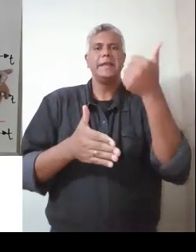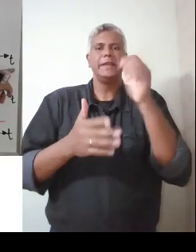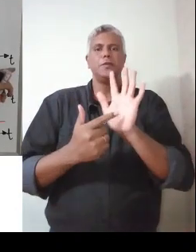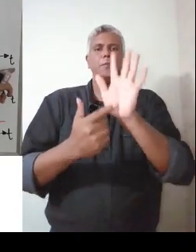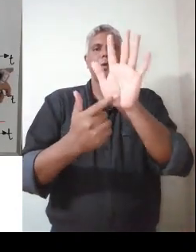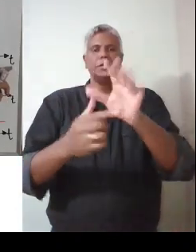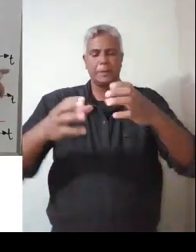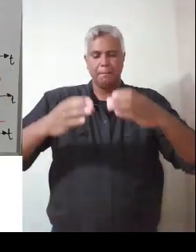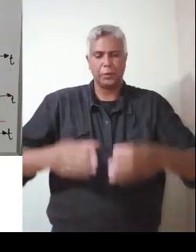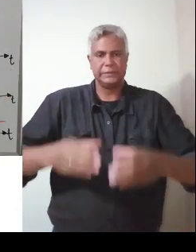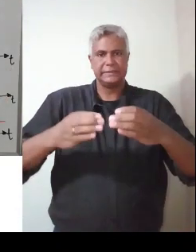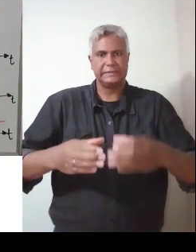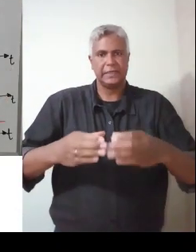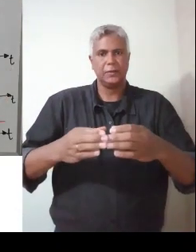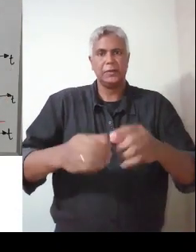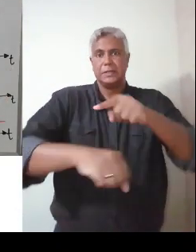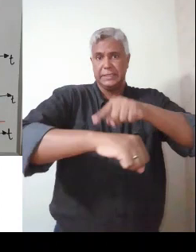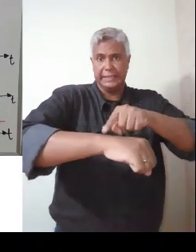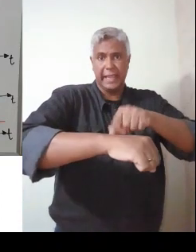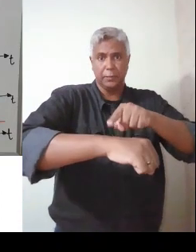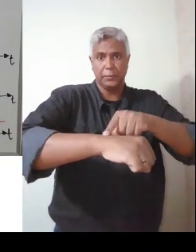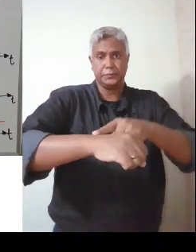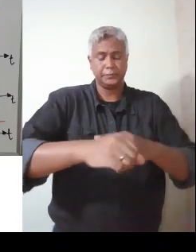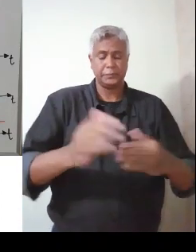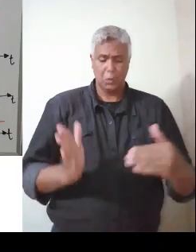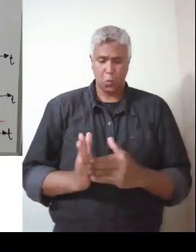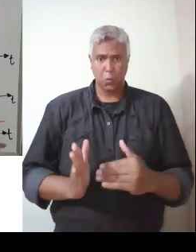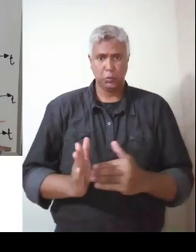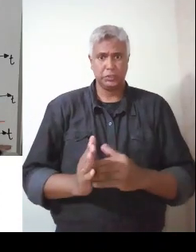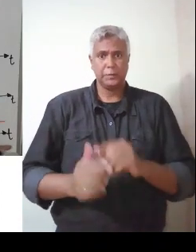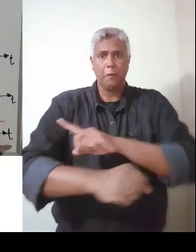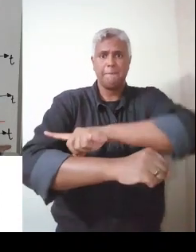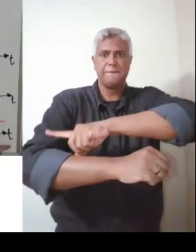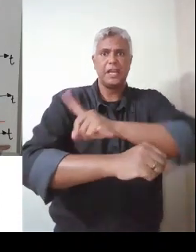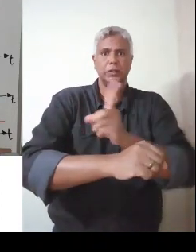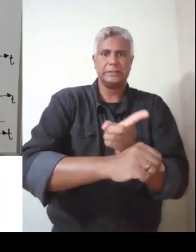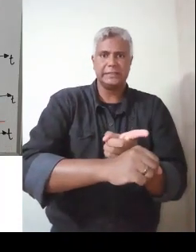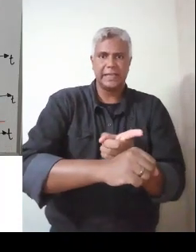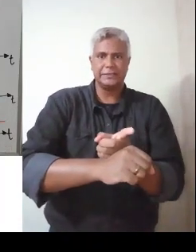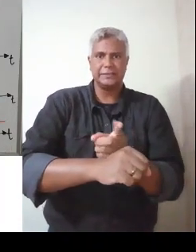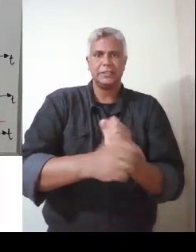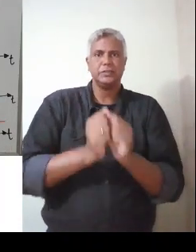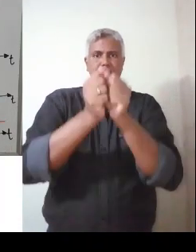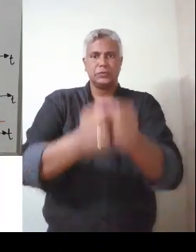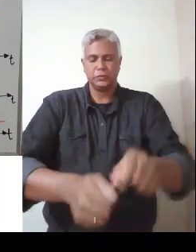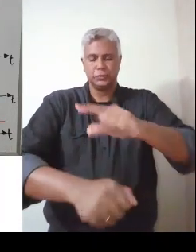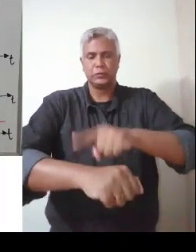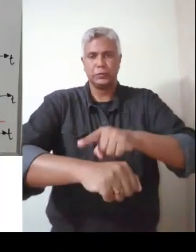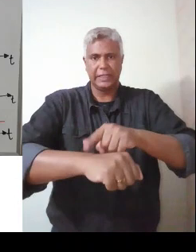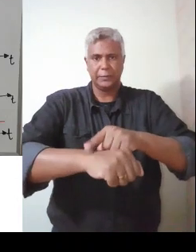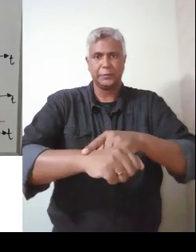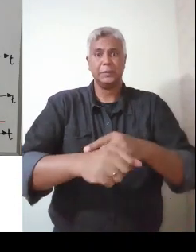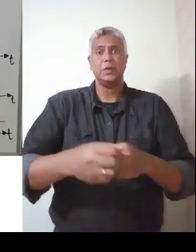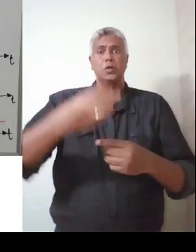em relação ao tempo, e o último é um gráfico de velocidade em relação ao tempo. Todos os